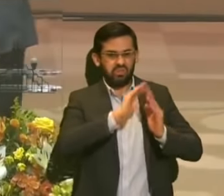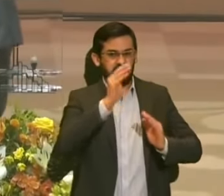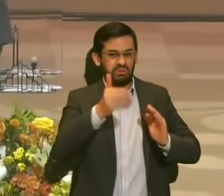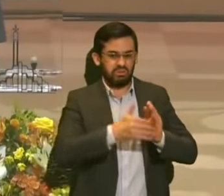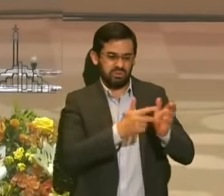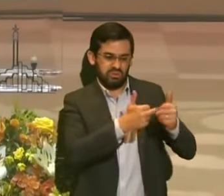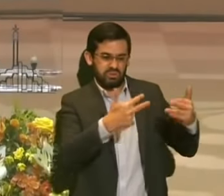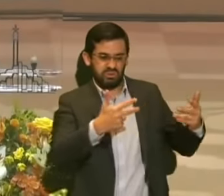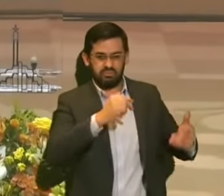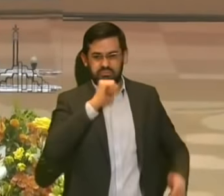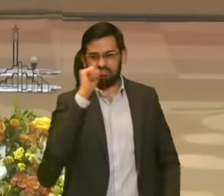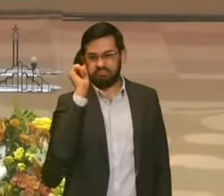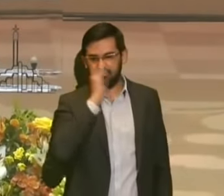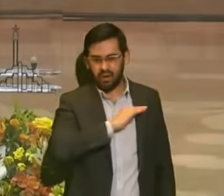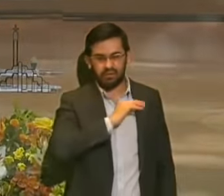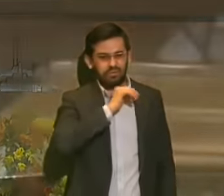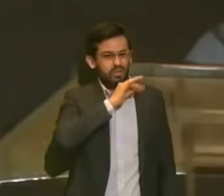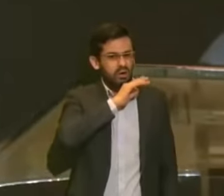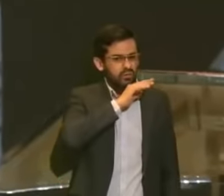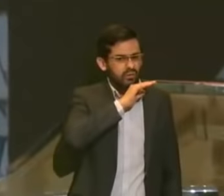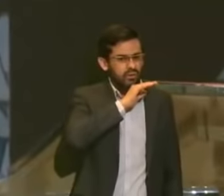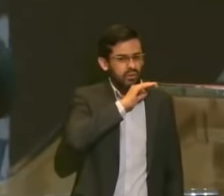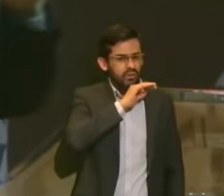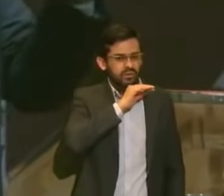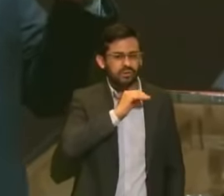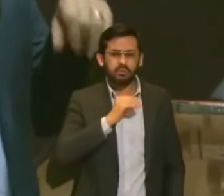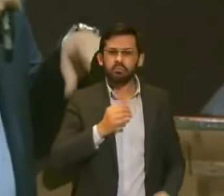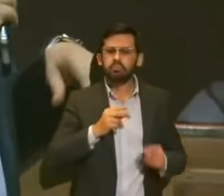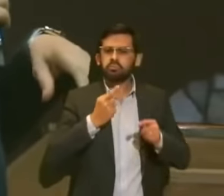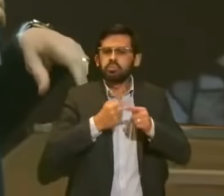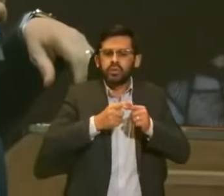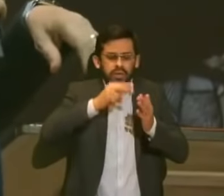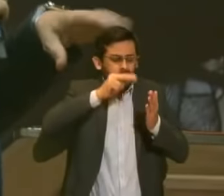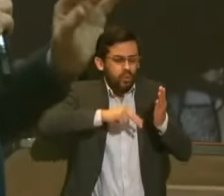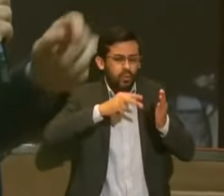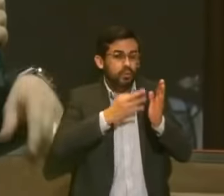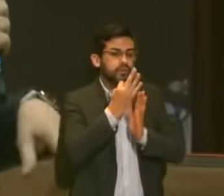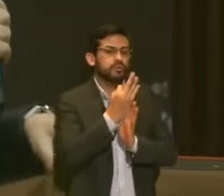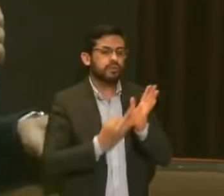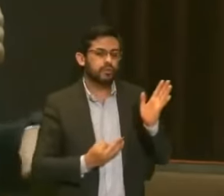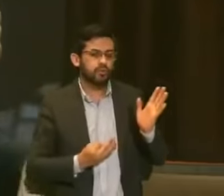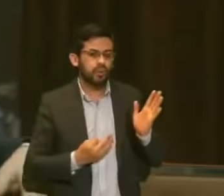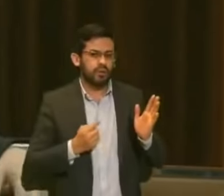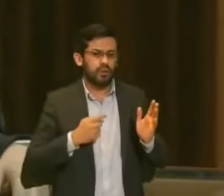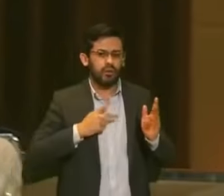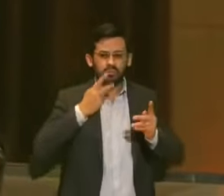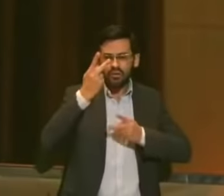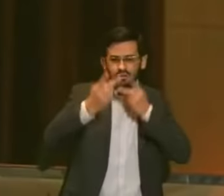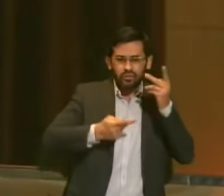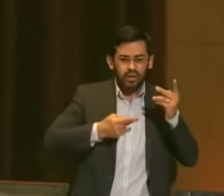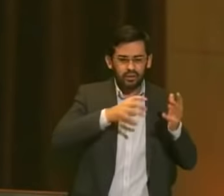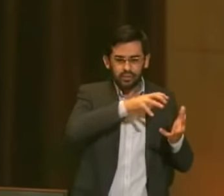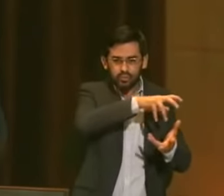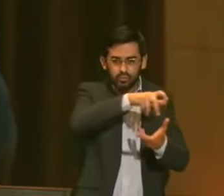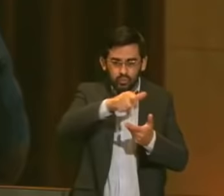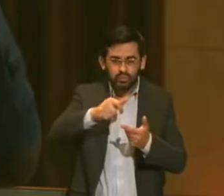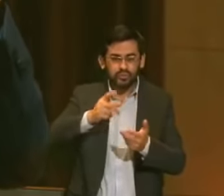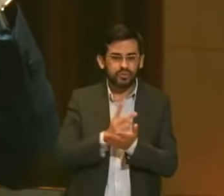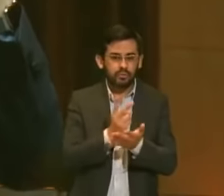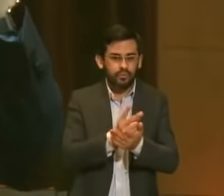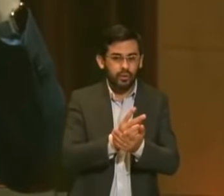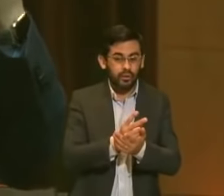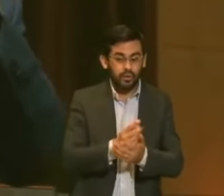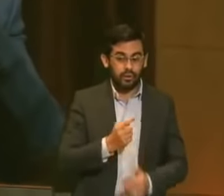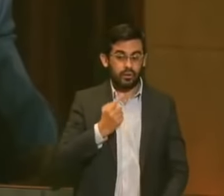de coisas más. Por que eu li esse texto aqui? Porque tem um ditado popular que a gente diz assim: ó, esse